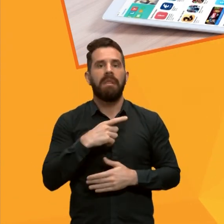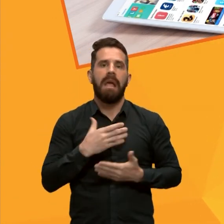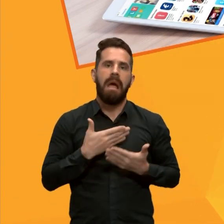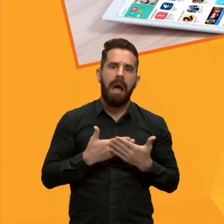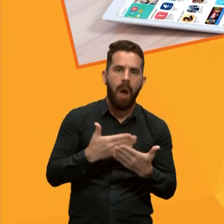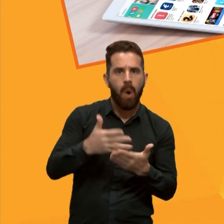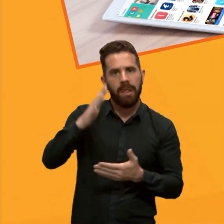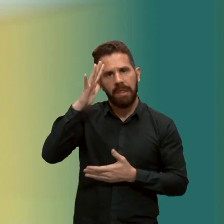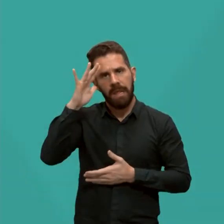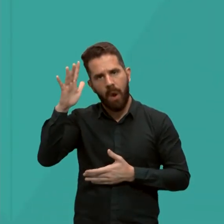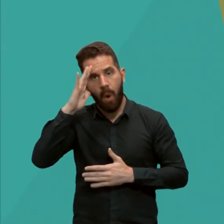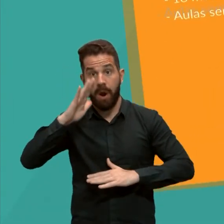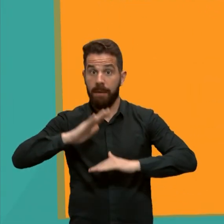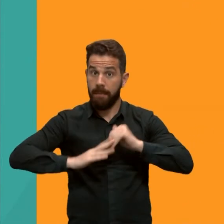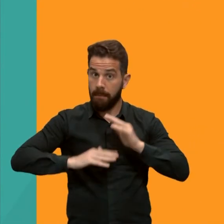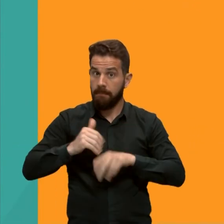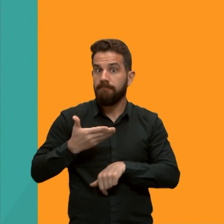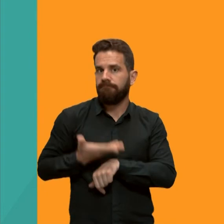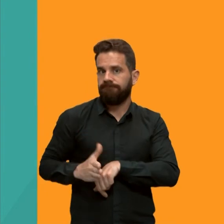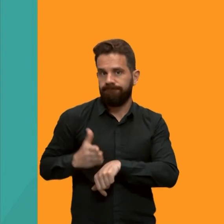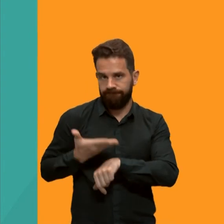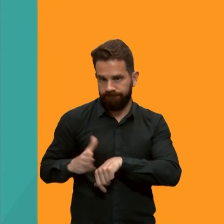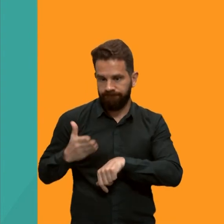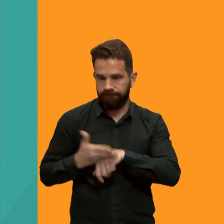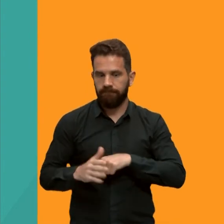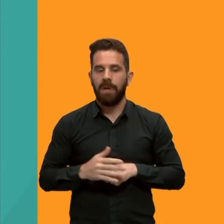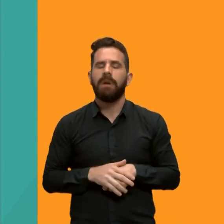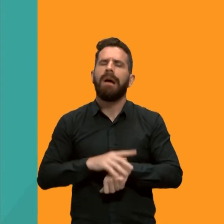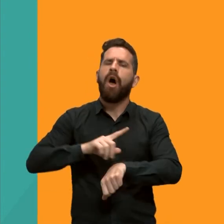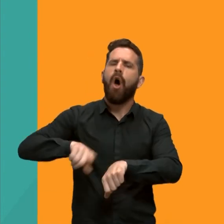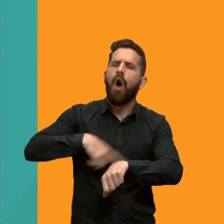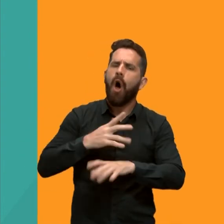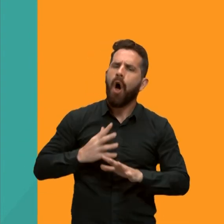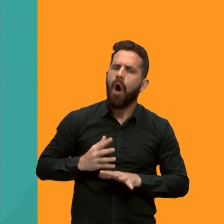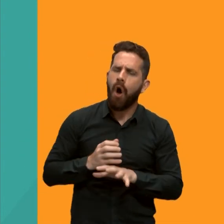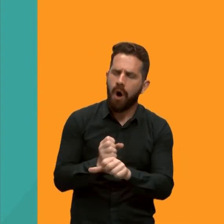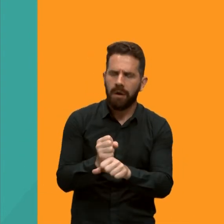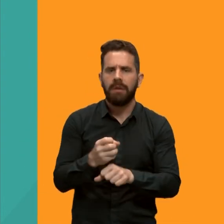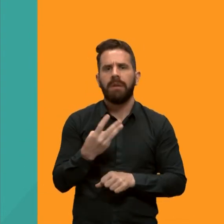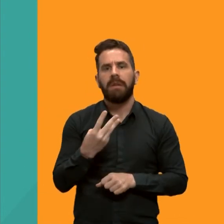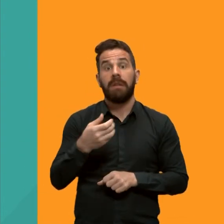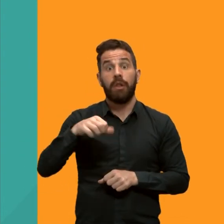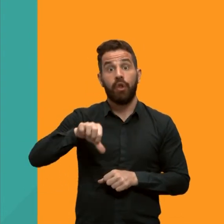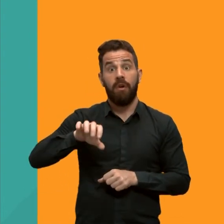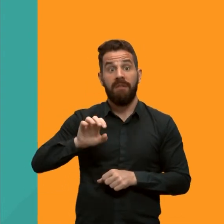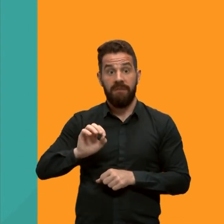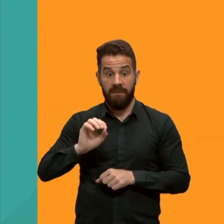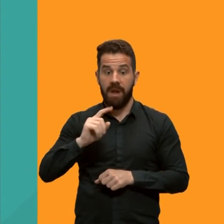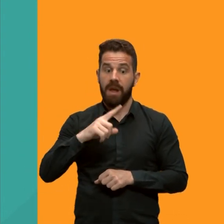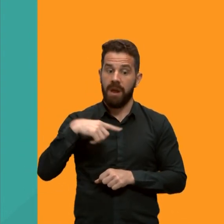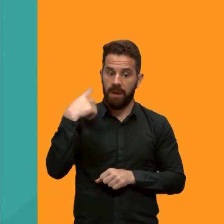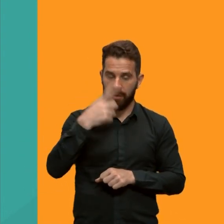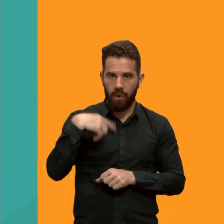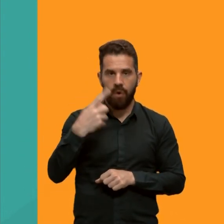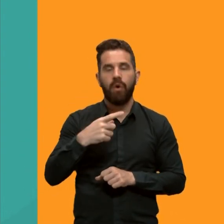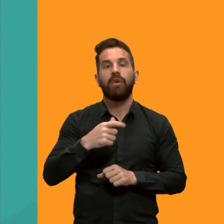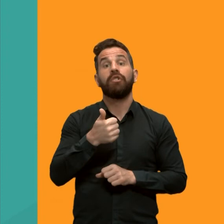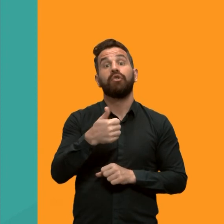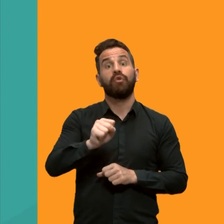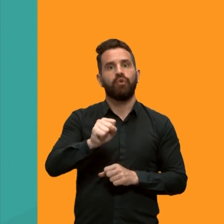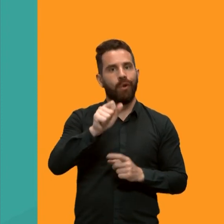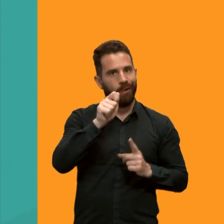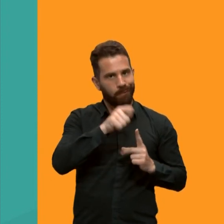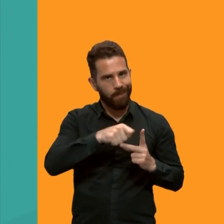e práticas. A carga horária do curso é de 390 horas e a duração é de 18